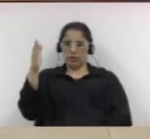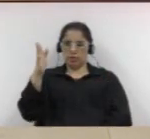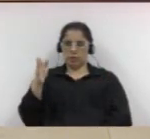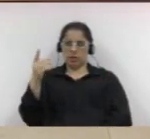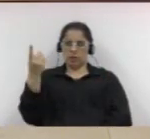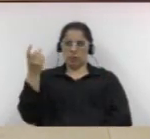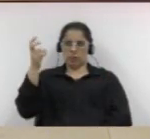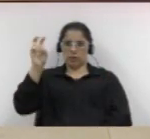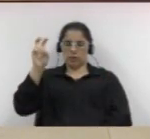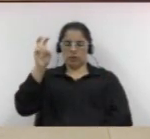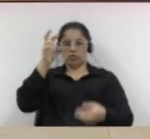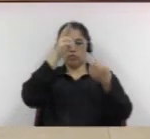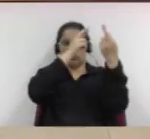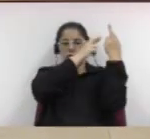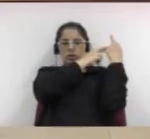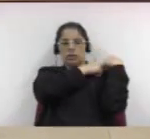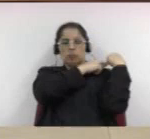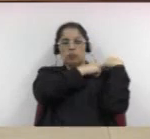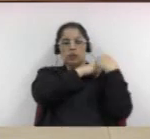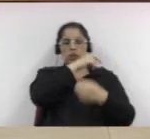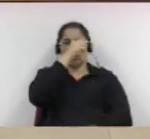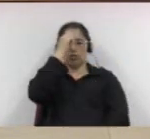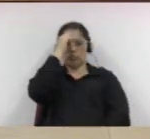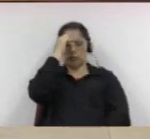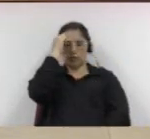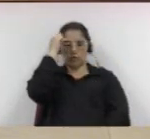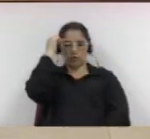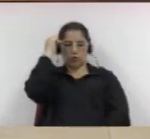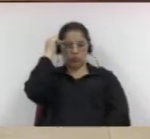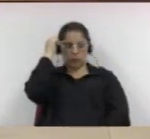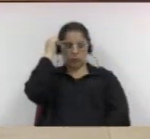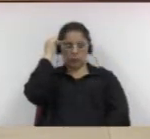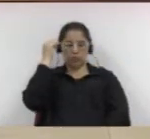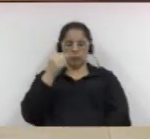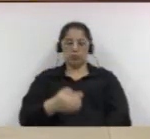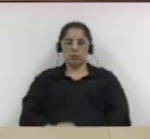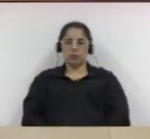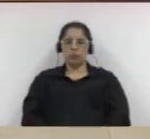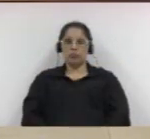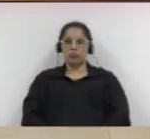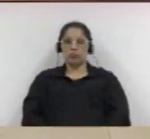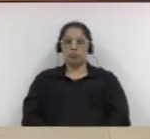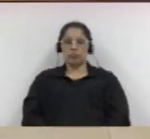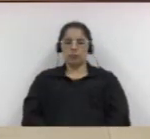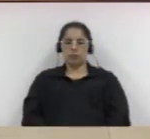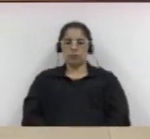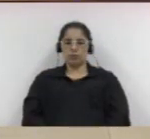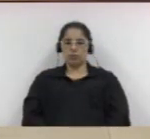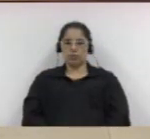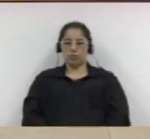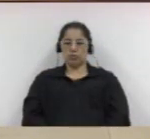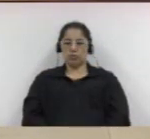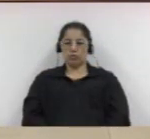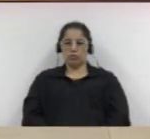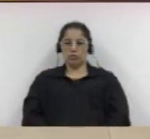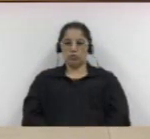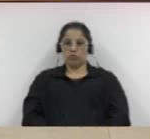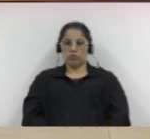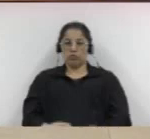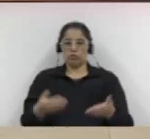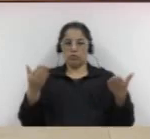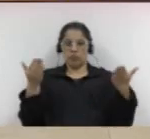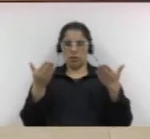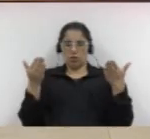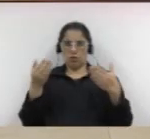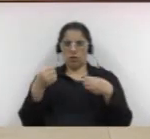837/2015. Autor, vereador Dr. Júlio. O requerimento número 837 do nobre vereador Dr. Júlio